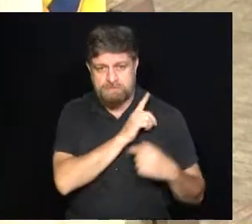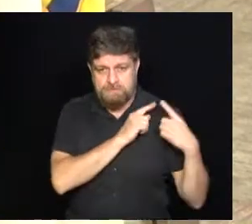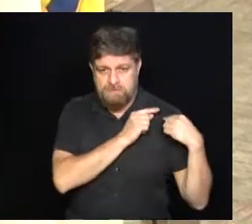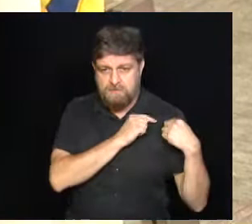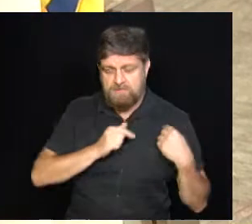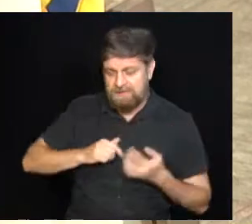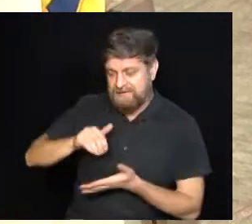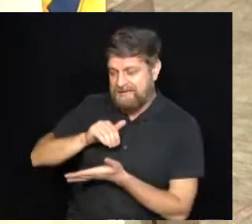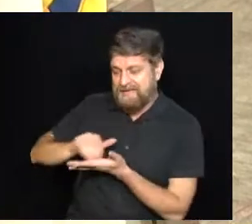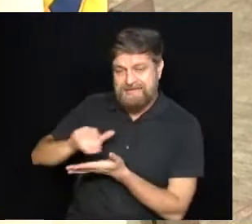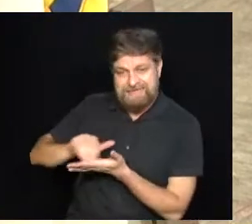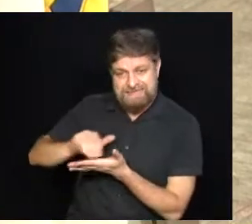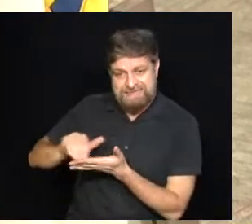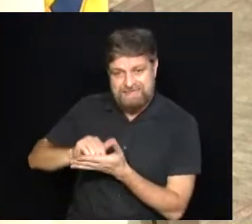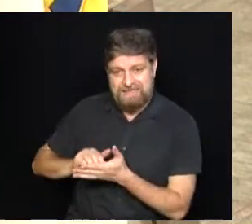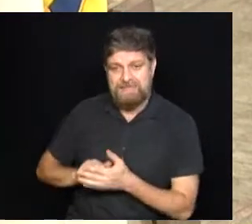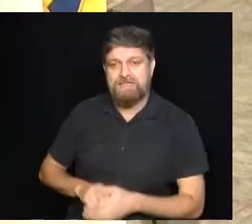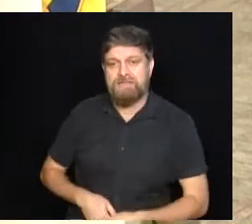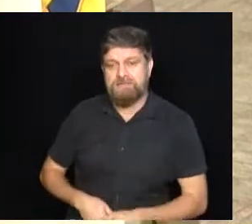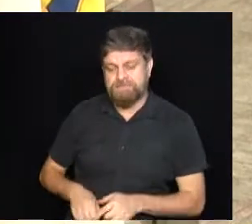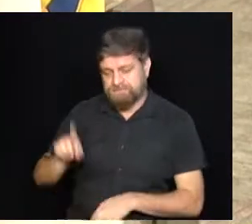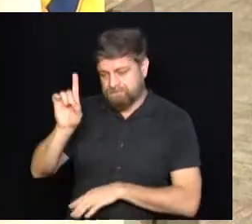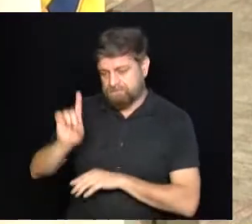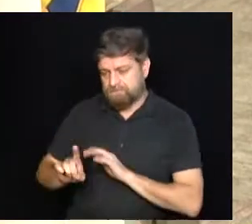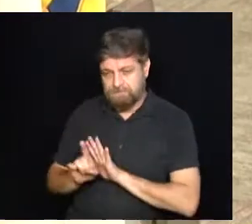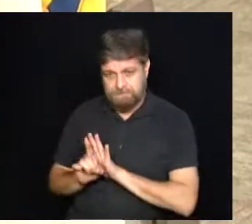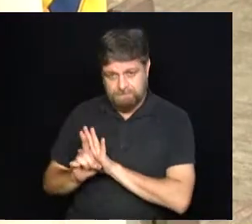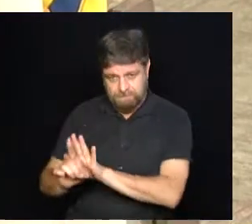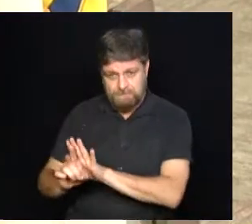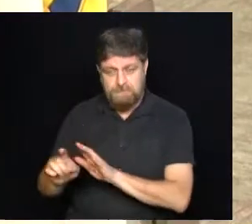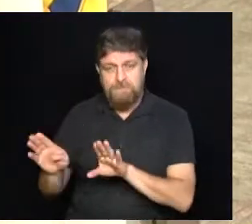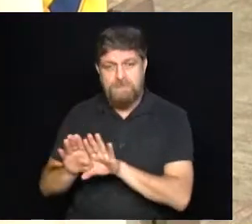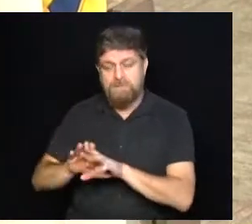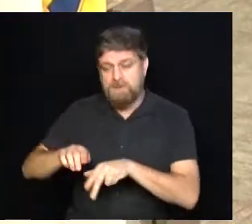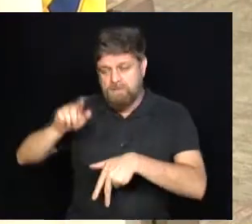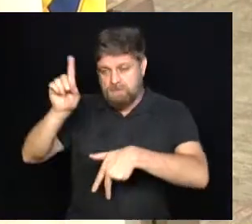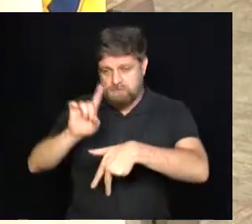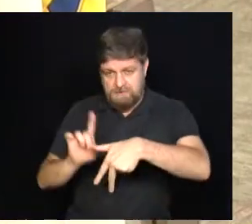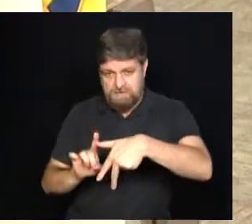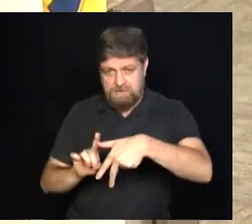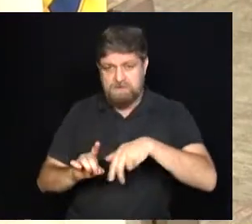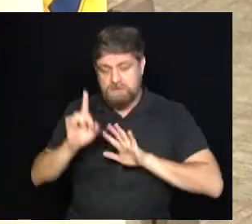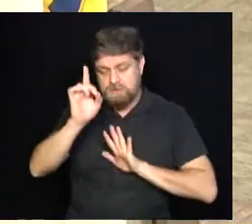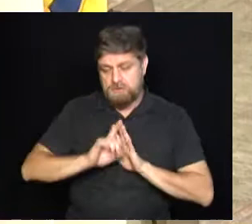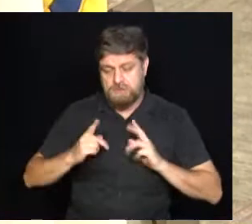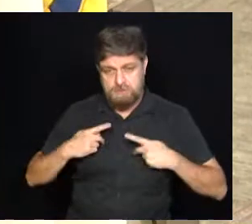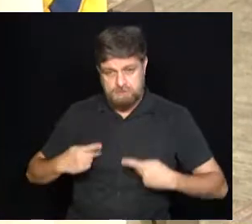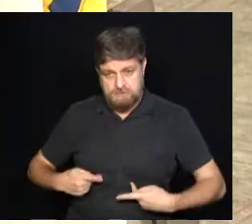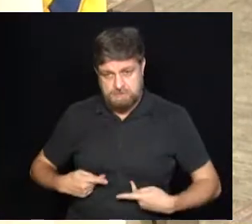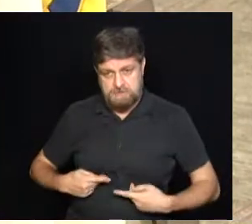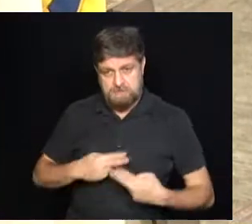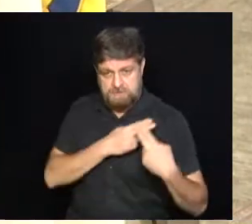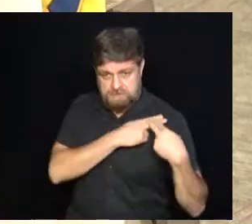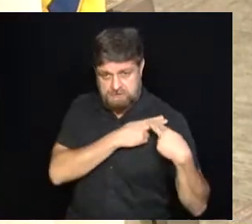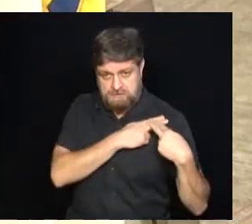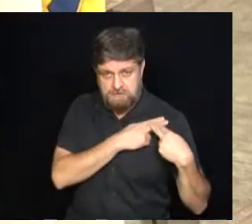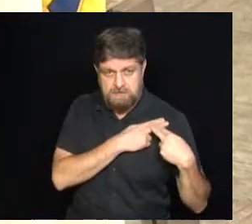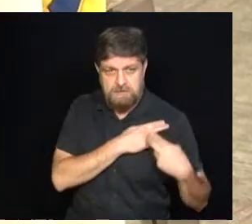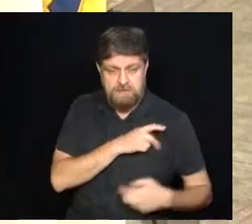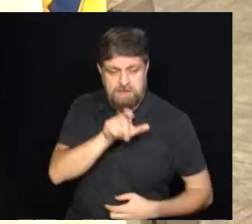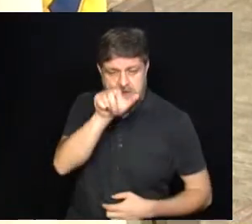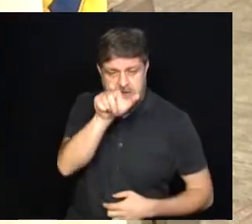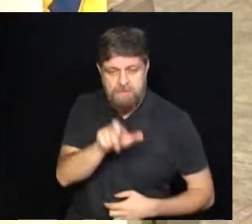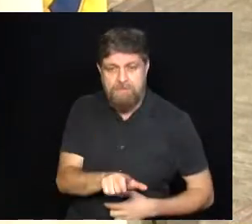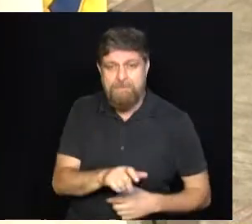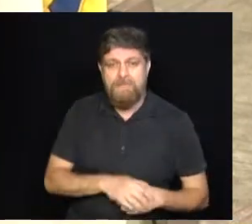Moro, ela que é secretária de Assistência Social e Pessoa com Deficiência e Direitos Humanos, e também a Maria de Lourdes Soares, que é